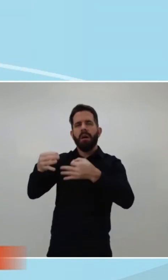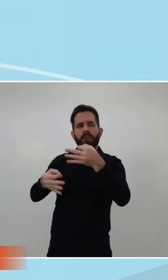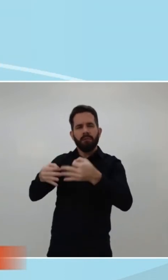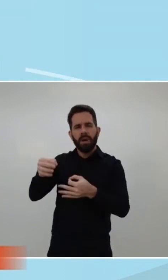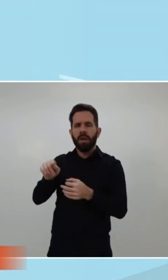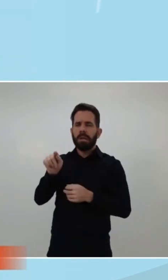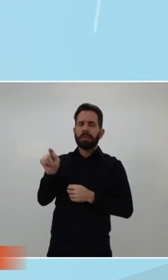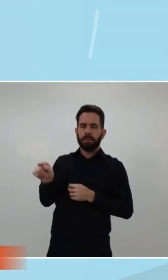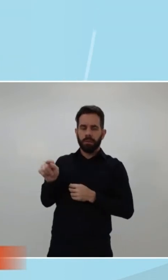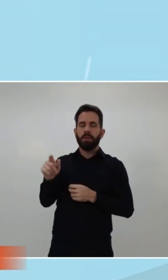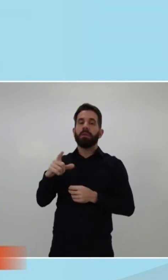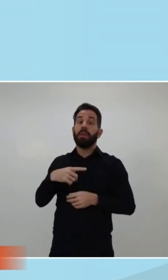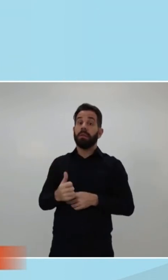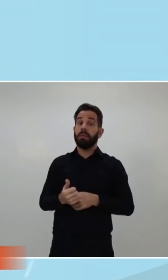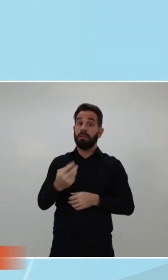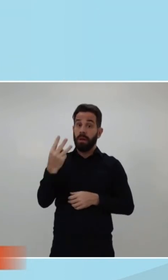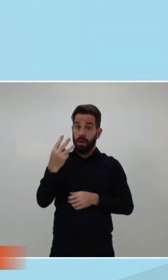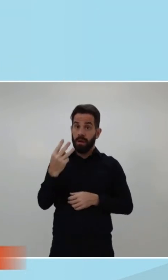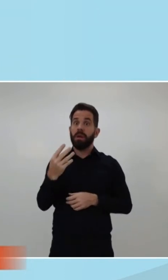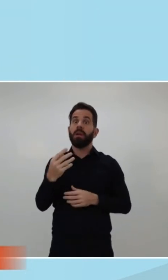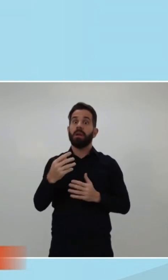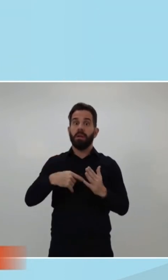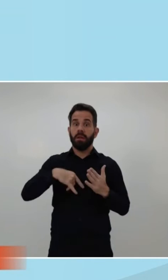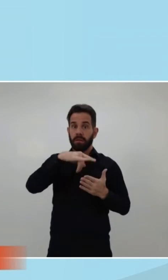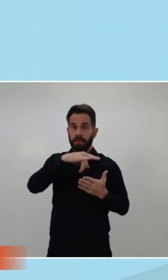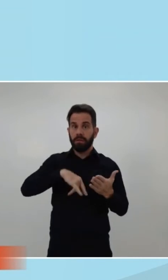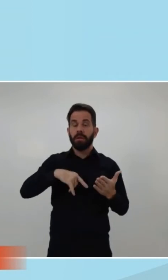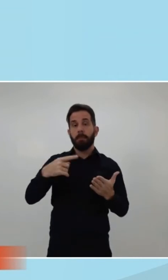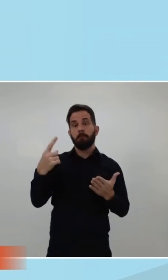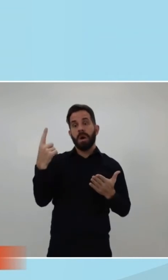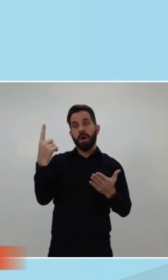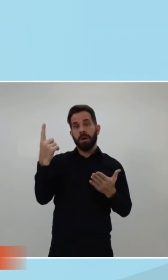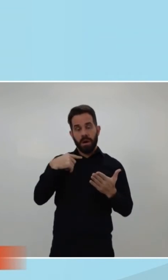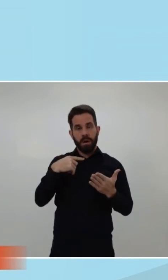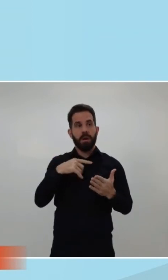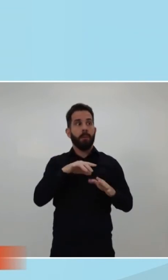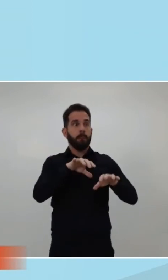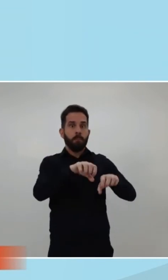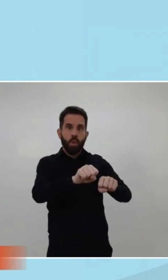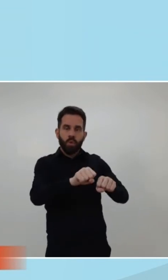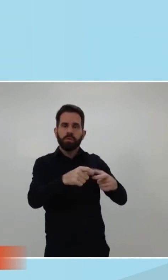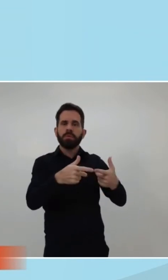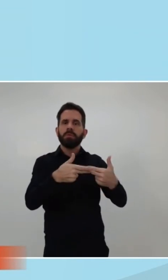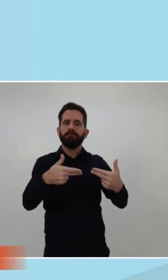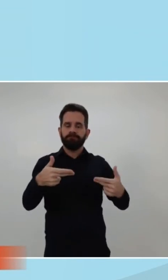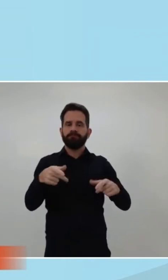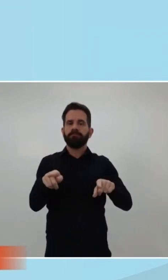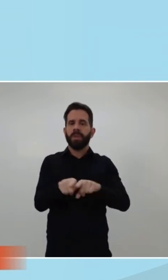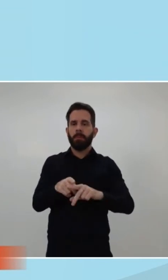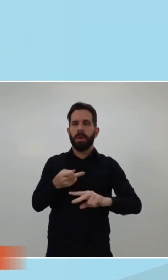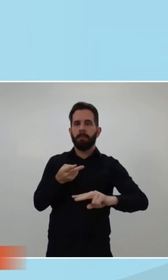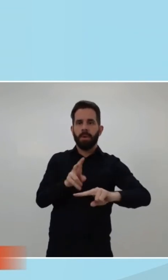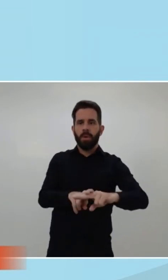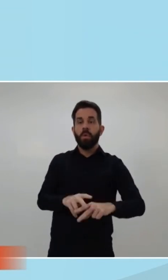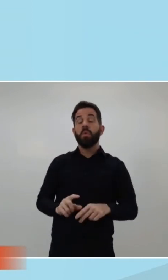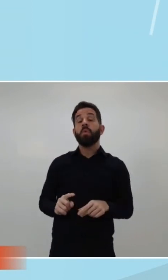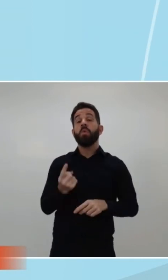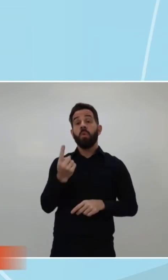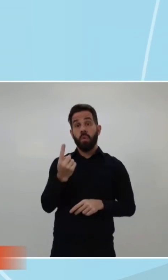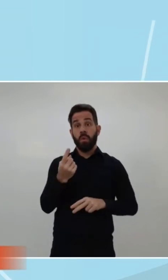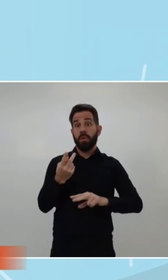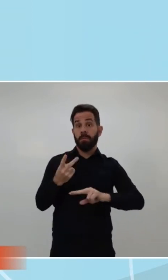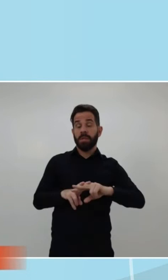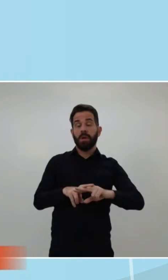de busca e apreensão e outros 4 mandados de prisão. Um mandado de prisão, inclusive, aqui em Goiás.